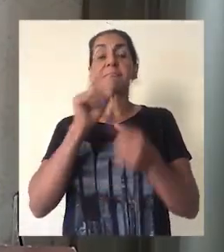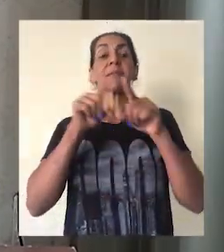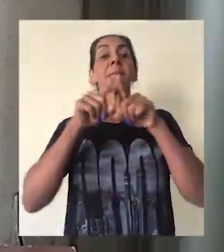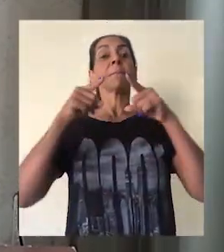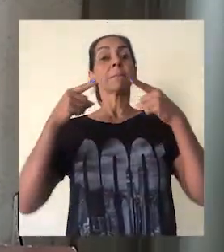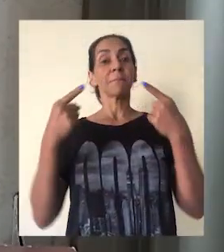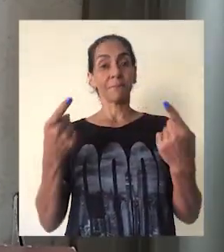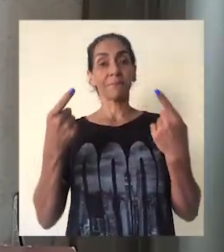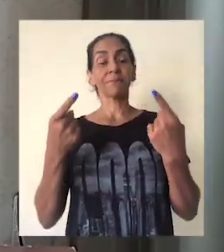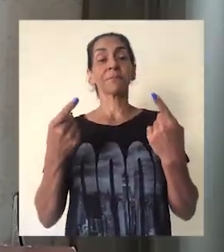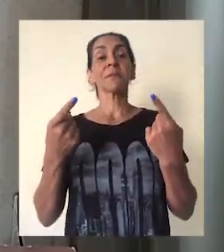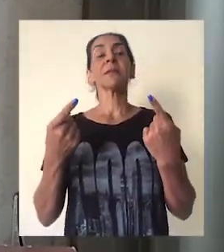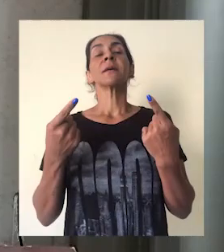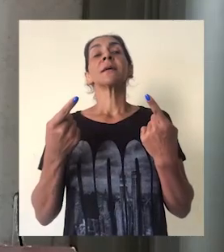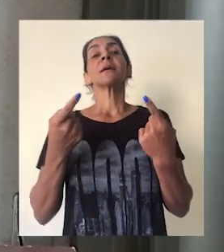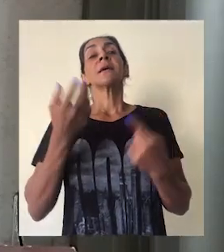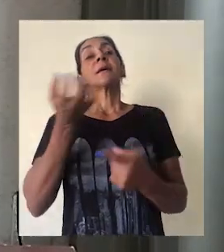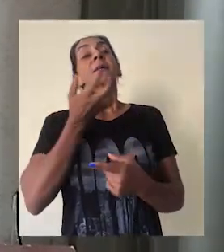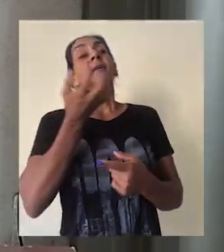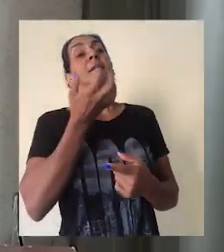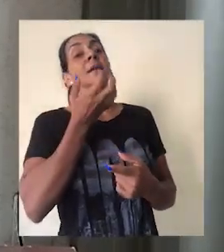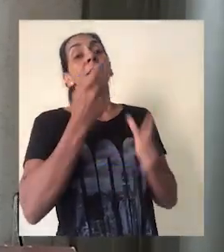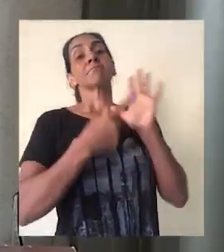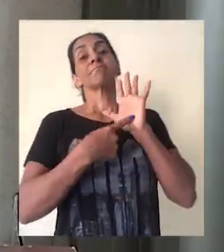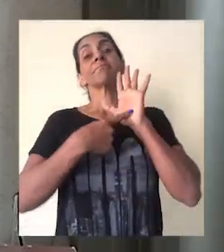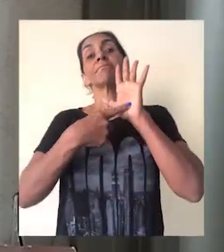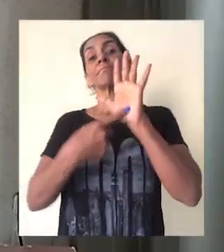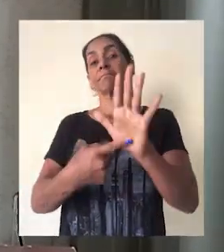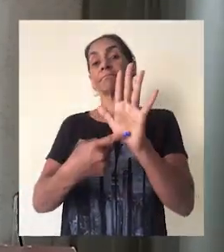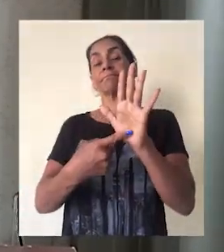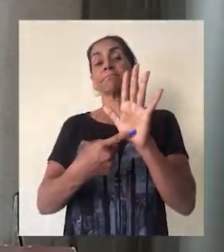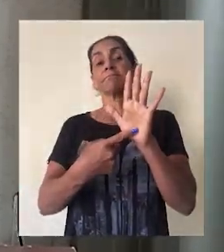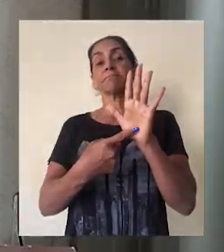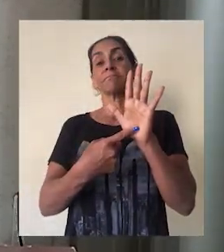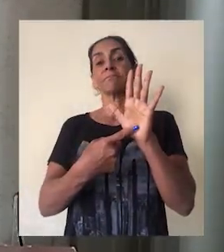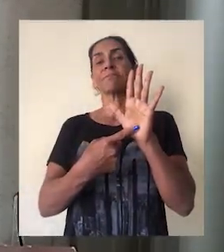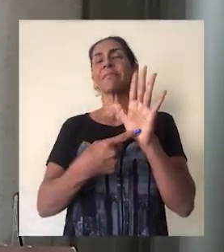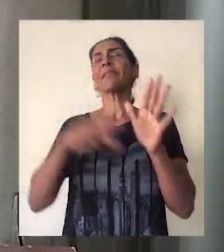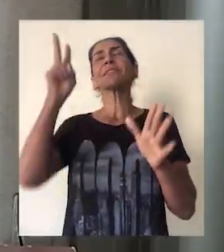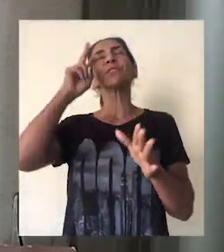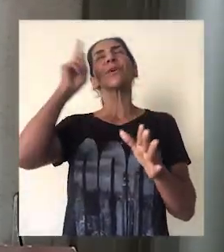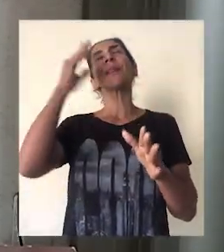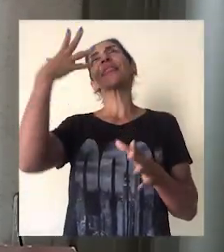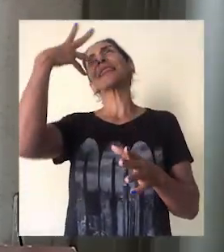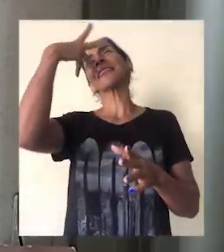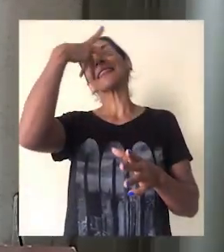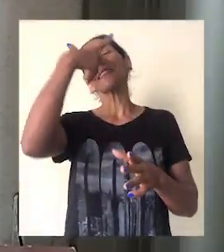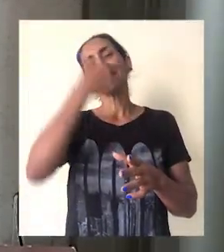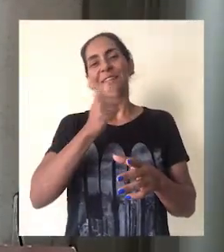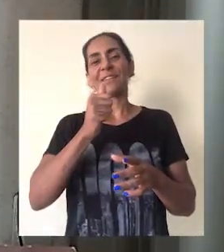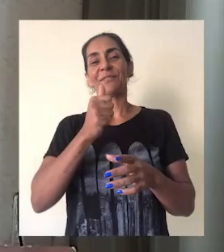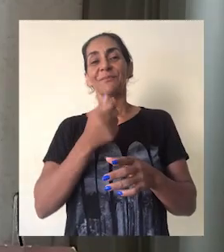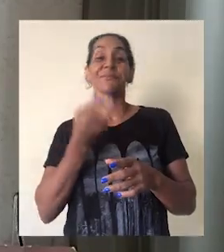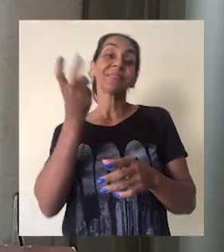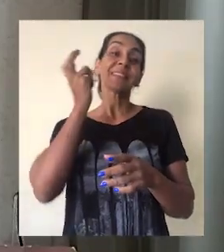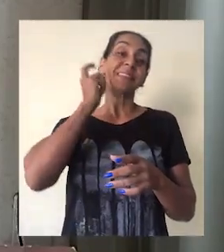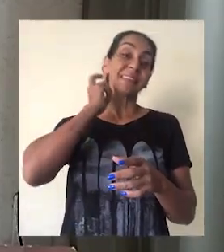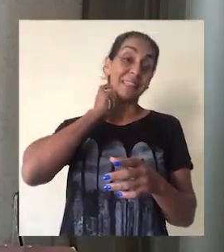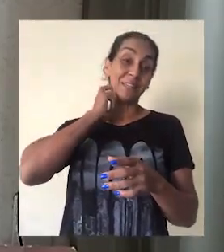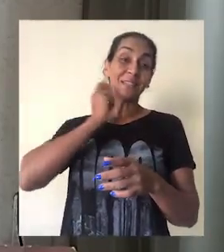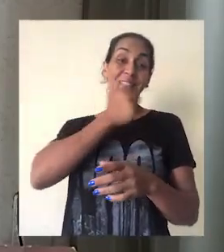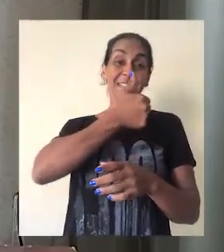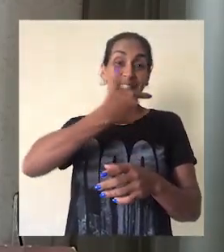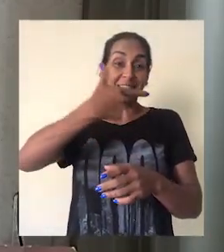mais na edição mesmo da Dark Side, que foi a edição que eu adquiri, que eu achei ela lindíssima. E Drácula rompeu aí